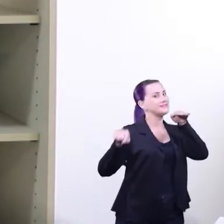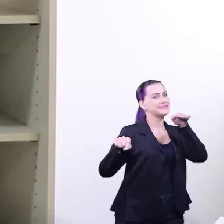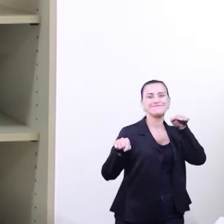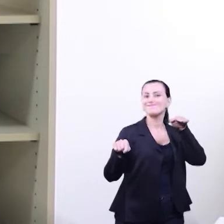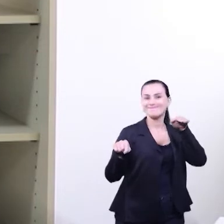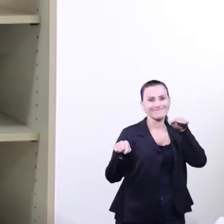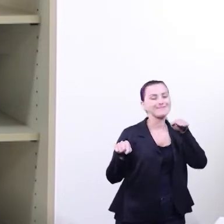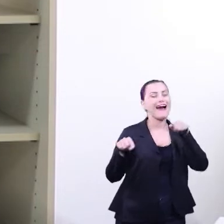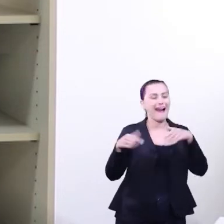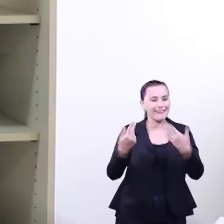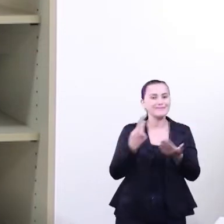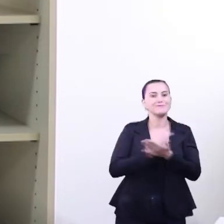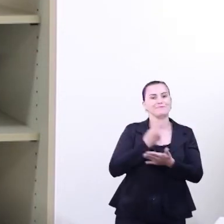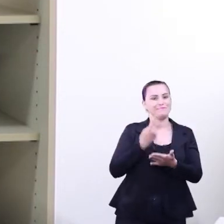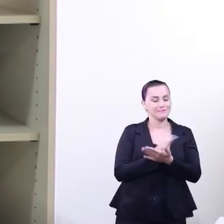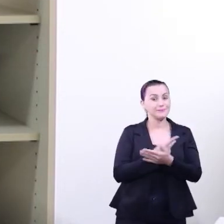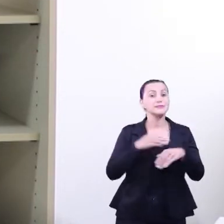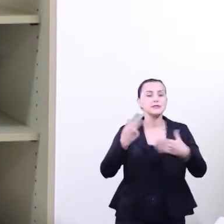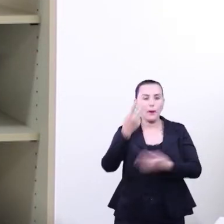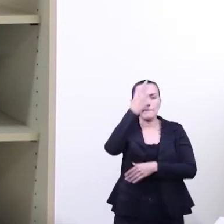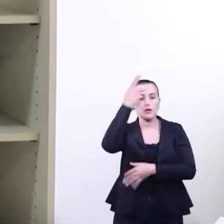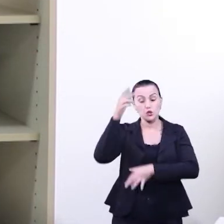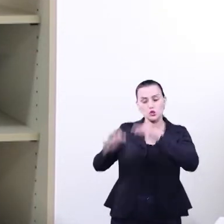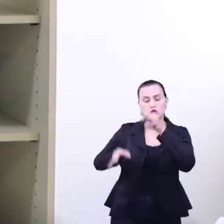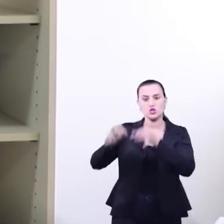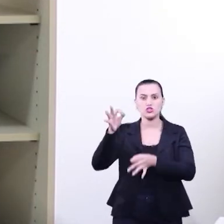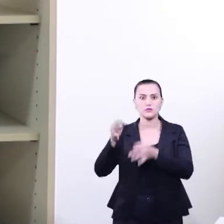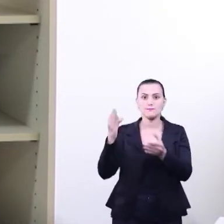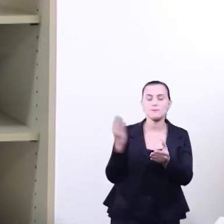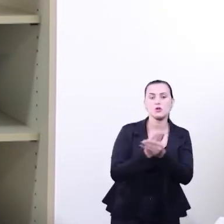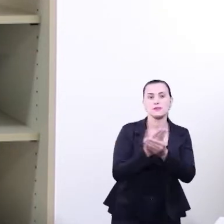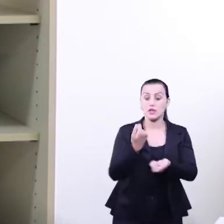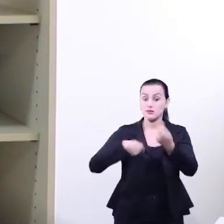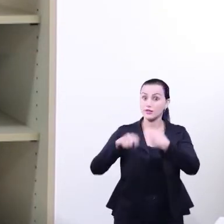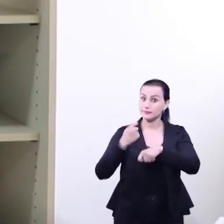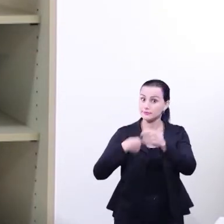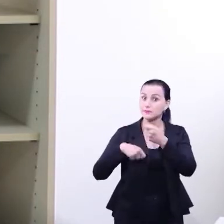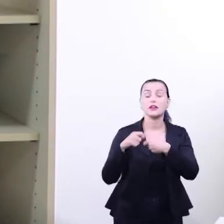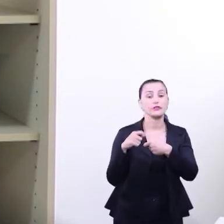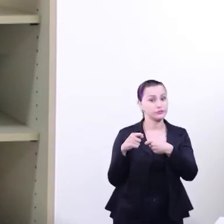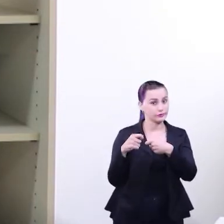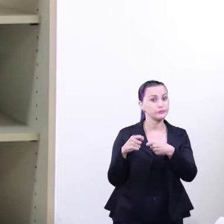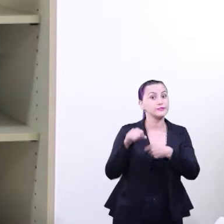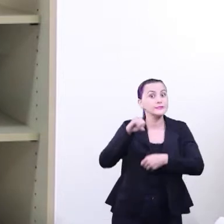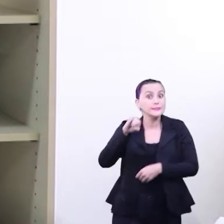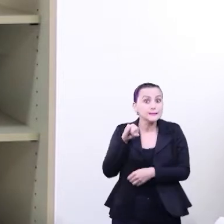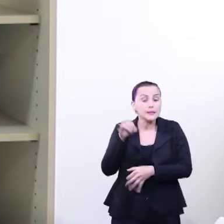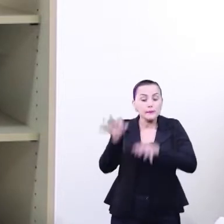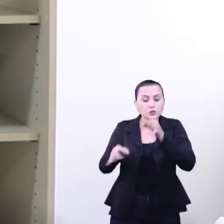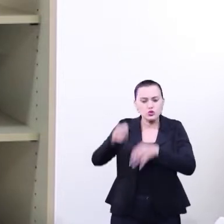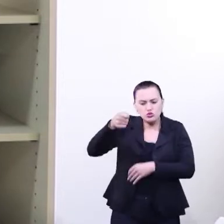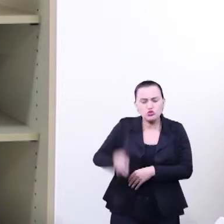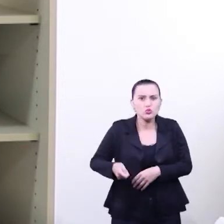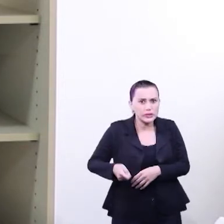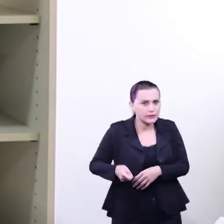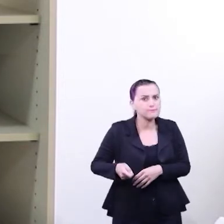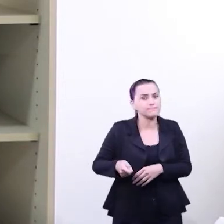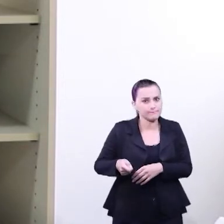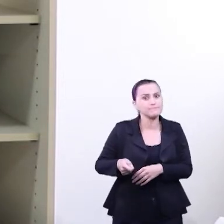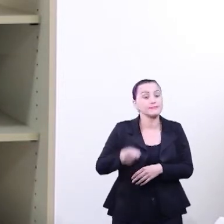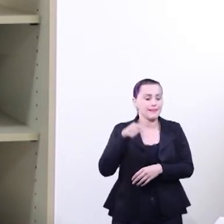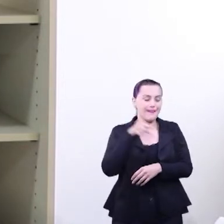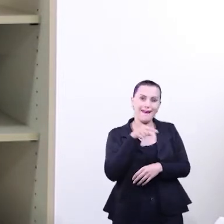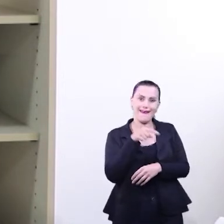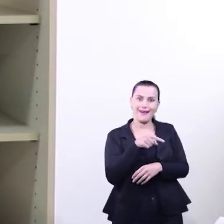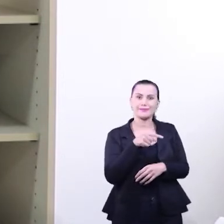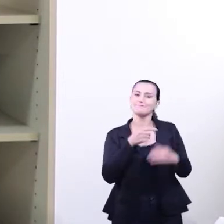pode estar cometendo um ato de improbidade. Neste caso, o promotor de justiça vai entrar com uma ação de improbidade administrativa e, se o juiz